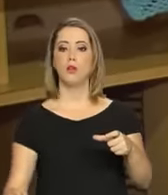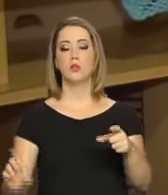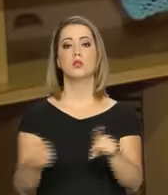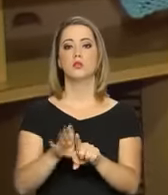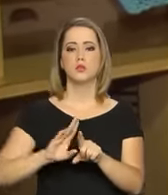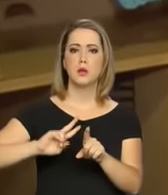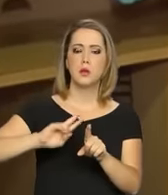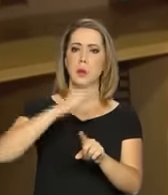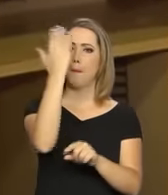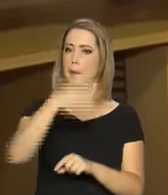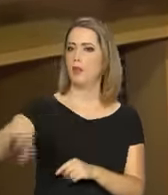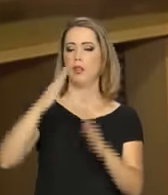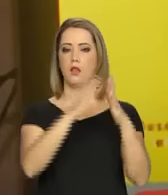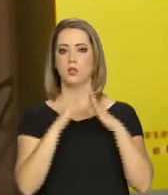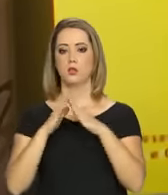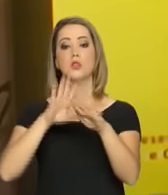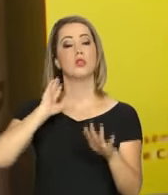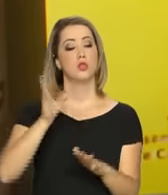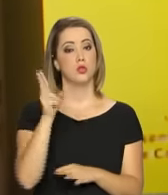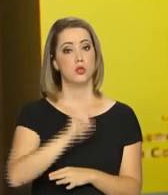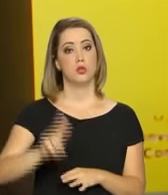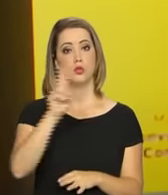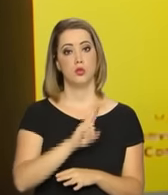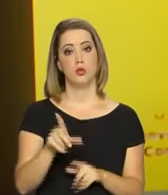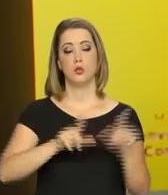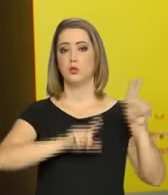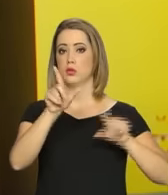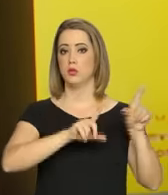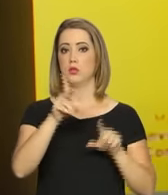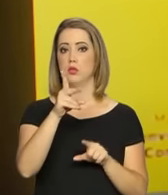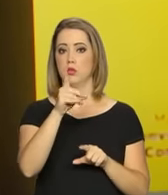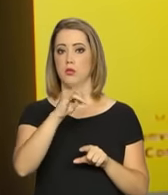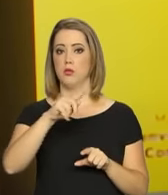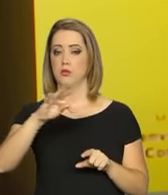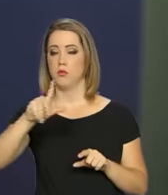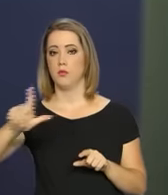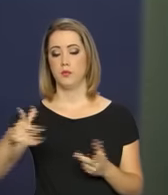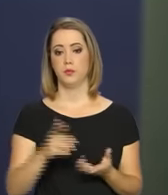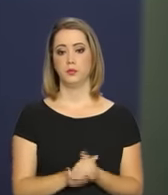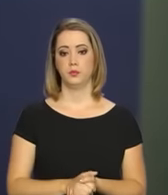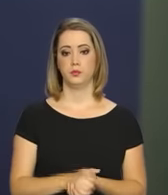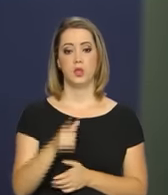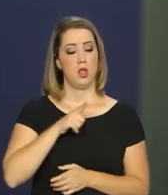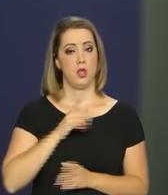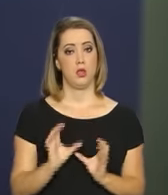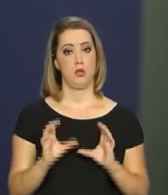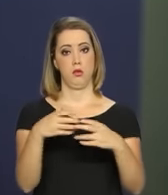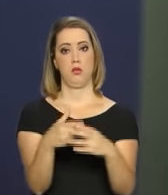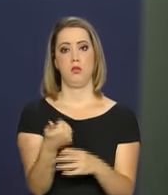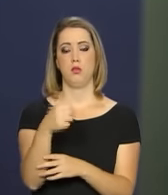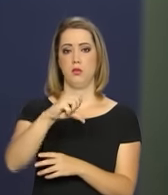casas já tem acesso ao sistema mais moderno que está sendo implantado em todo o país tem aquele grupo ainda